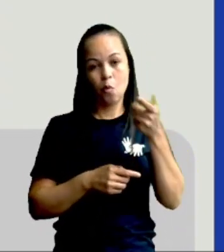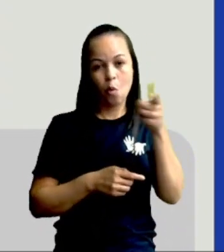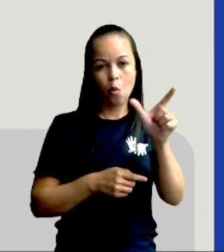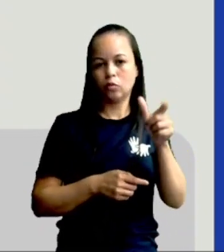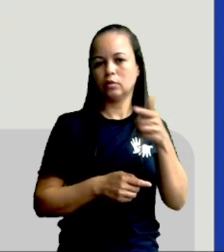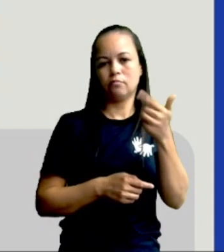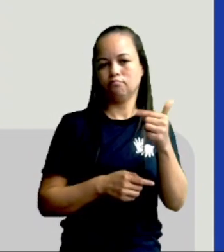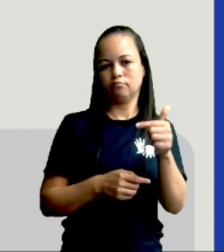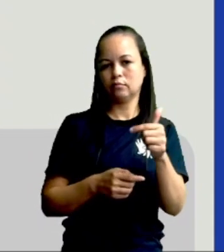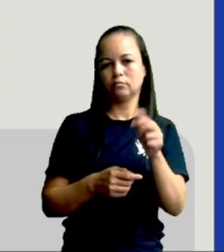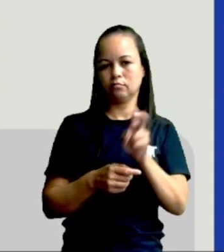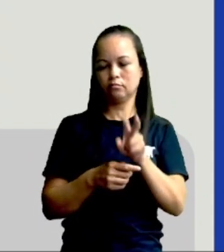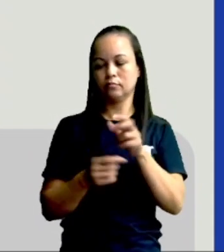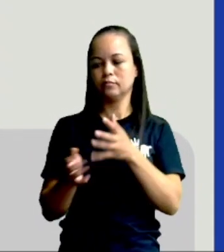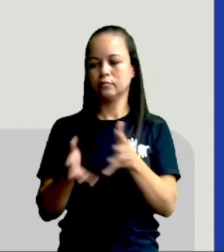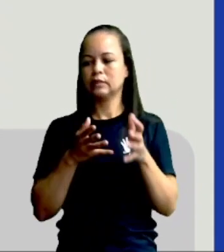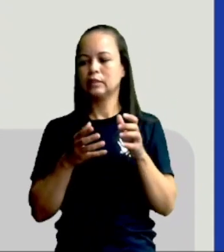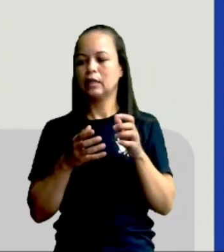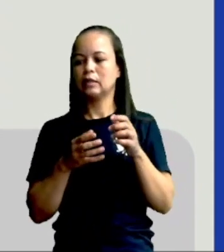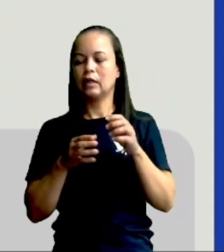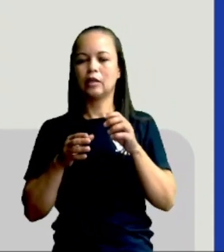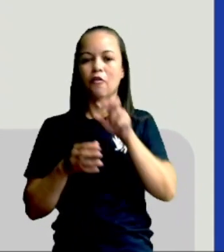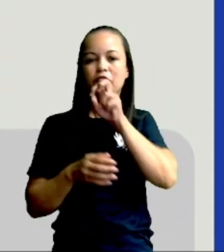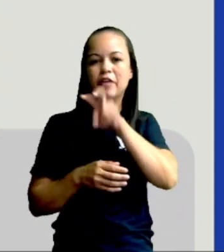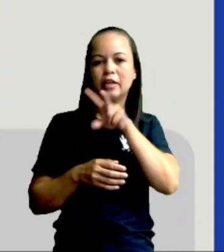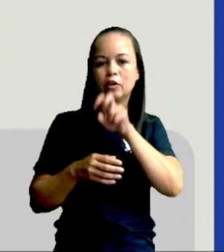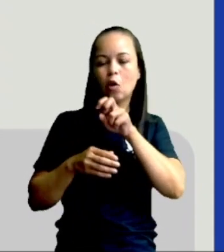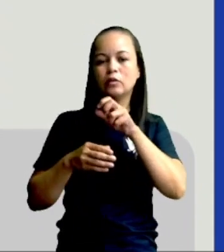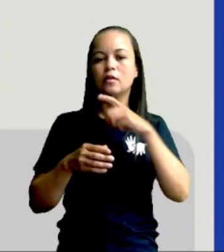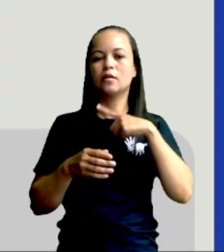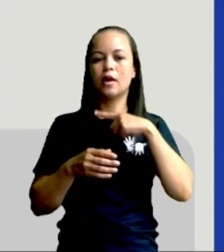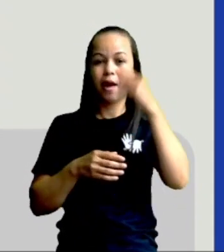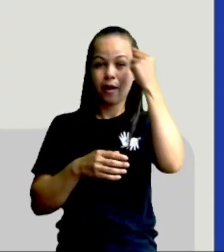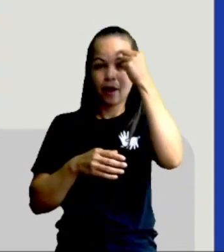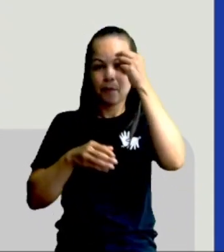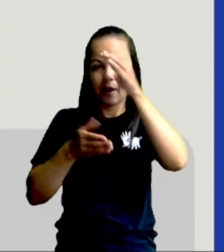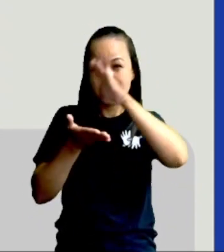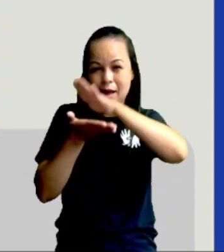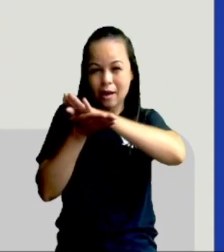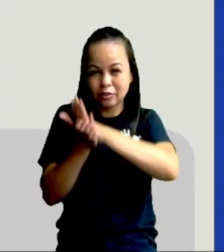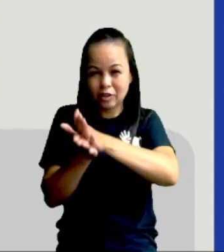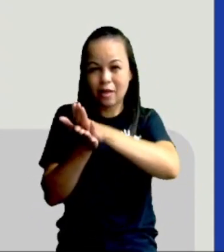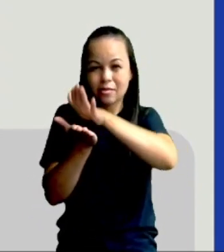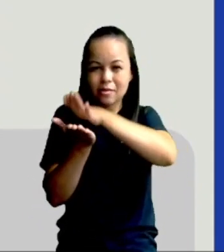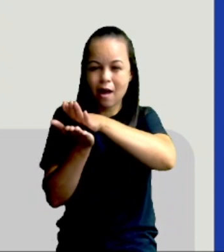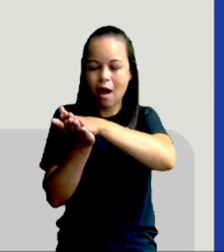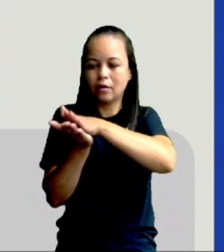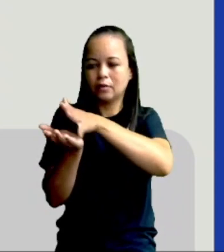né? Geralmente, cobras venenosas possuem uma cabeça achatada e triangular, bem